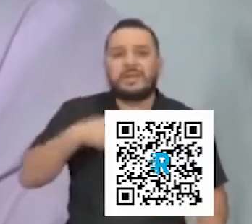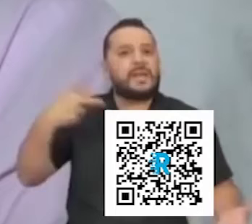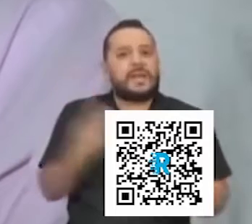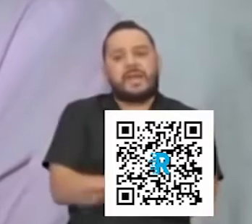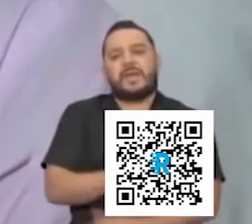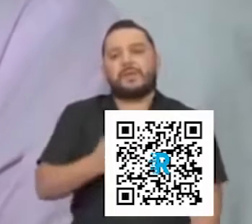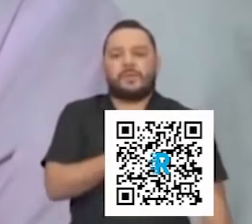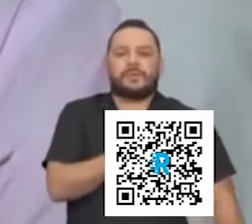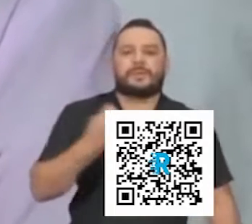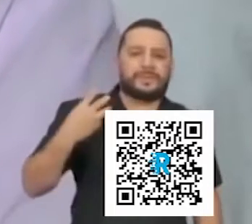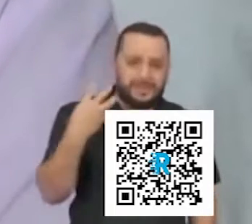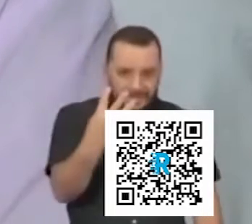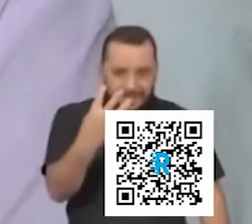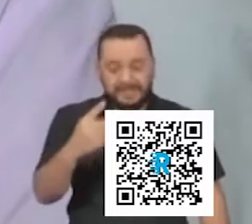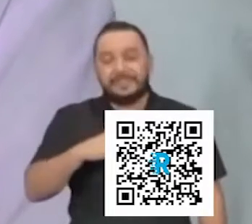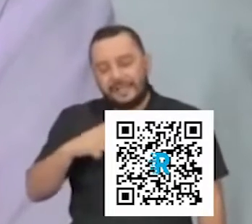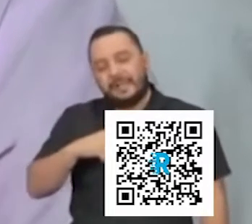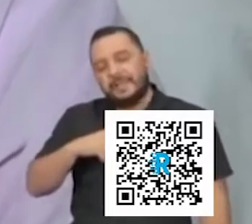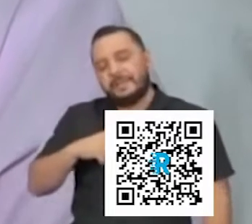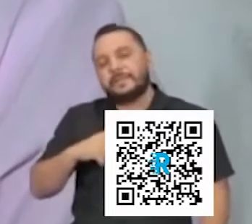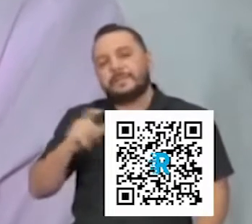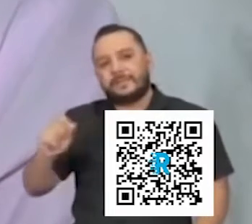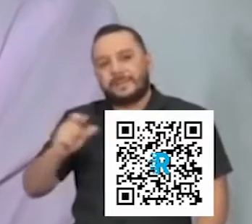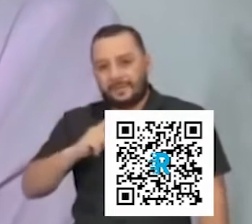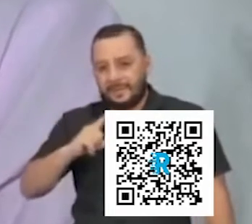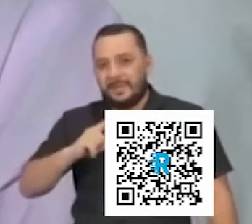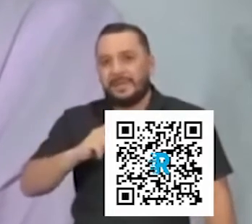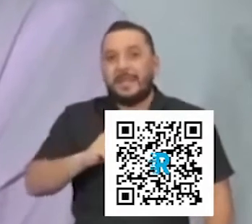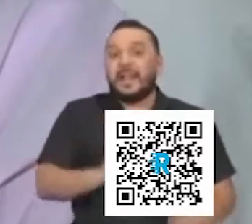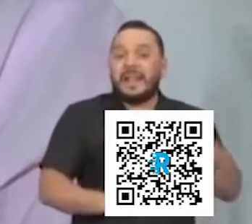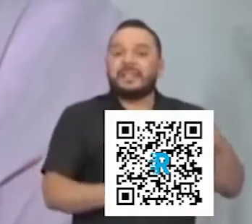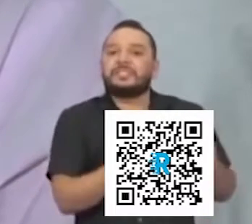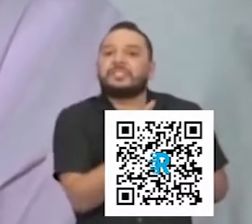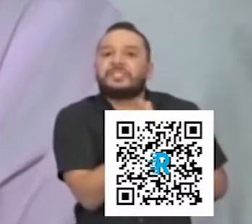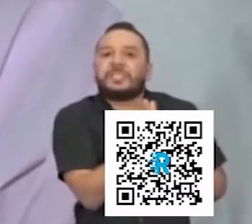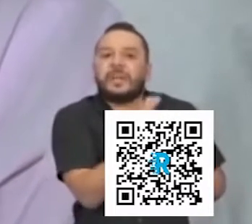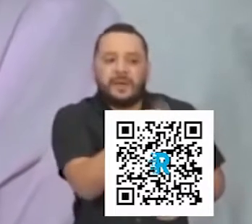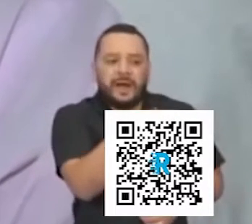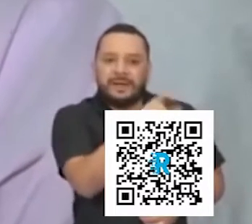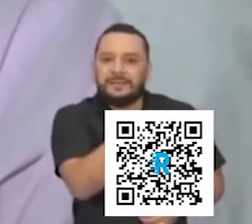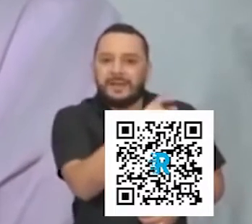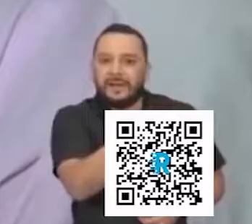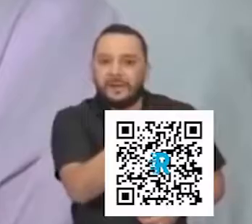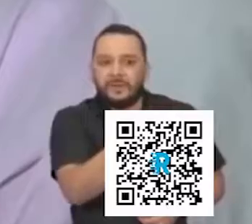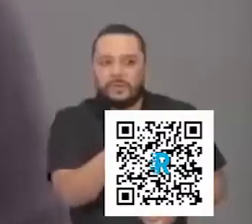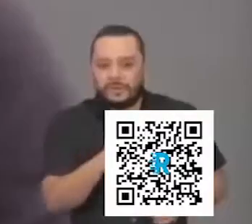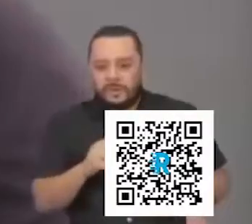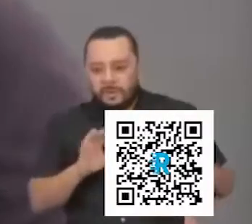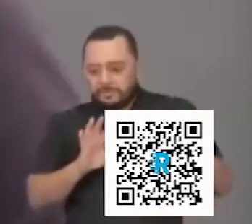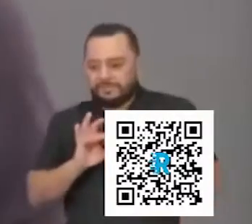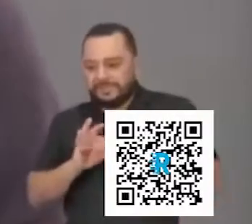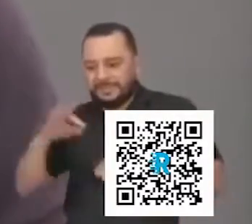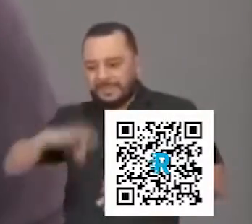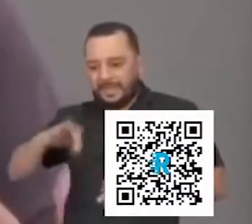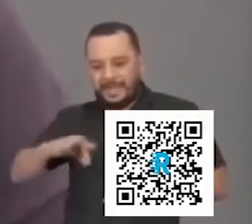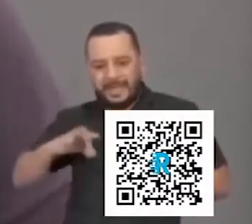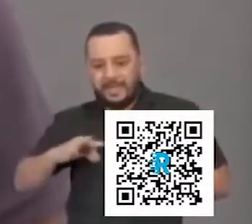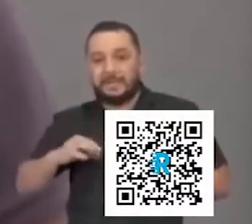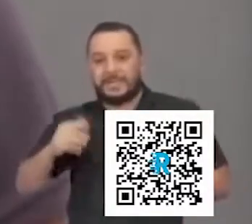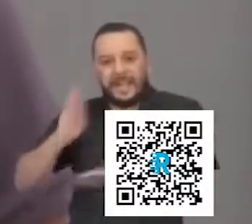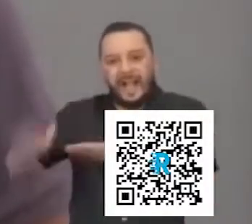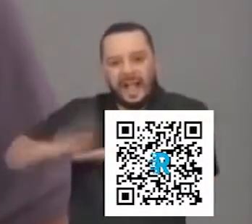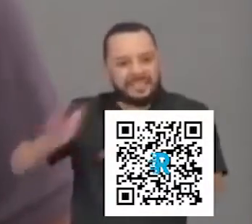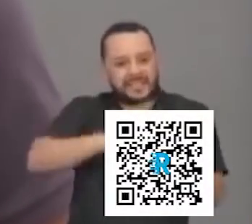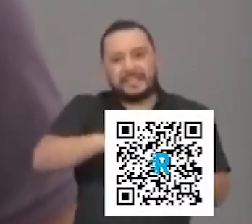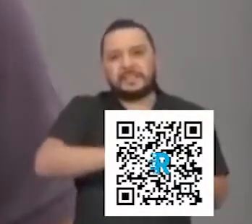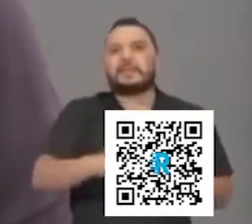você incorpora o limite do cartão de crédito à sua renda. Então você acaba gastando mais do que você ganha. Eu tento gastar em um